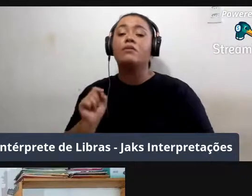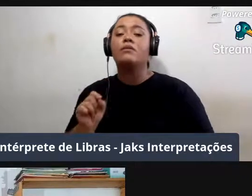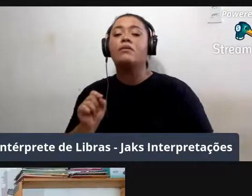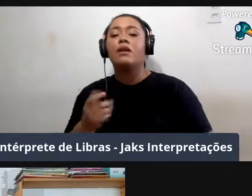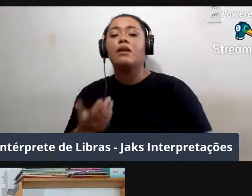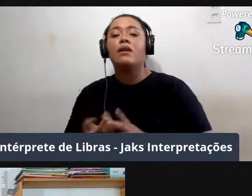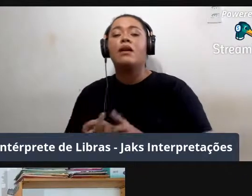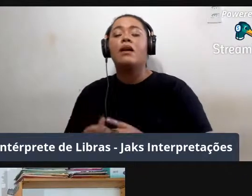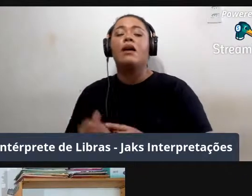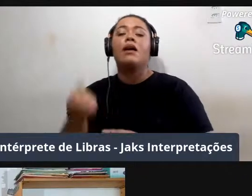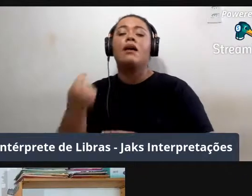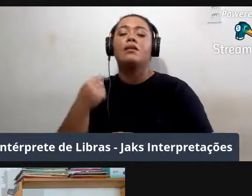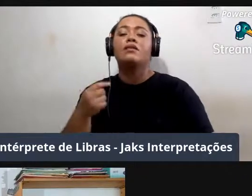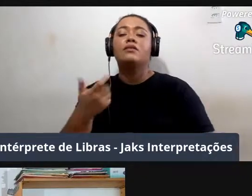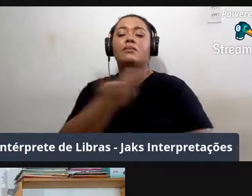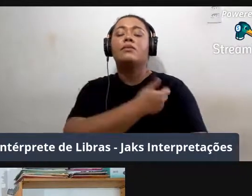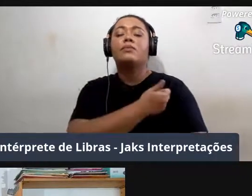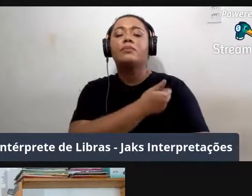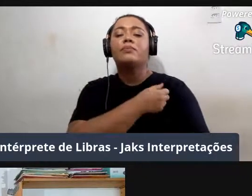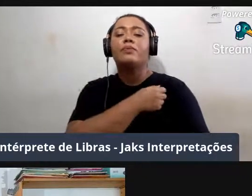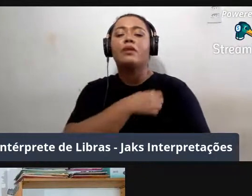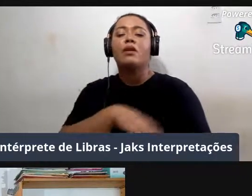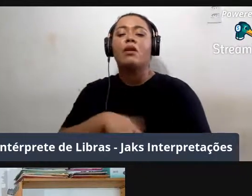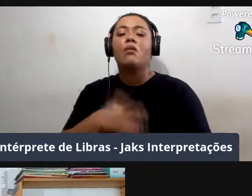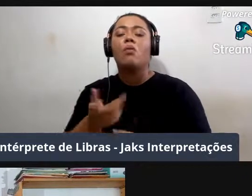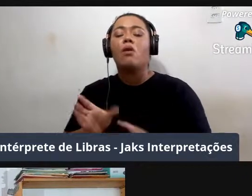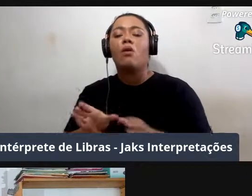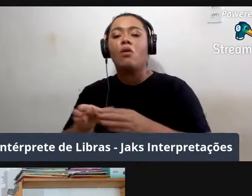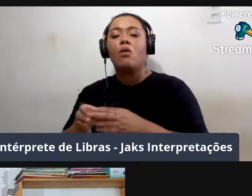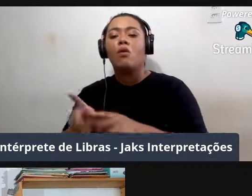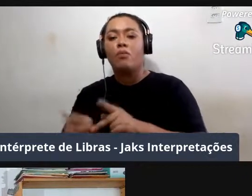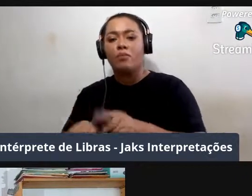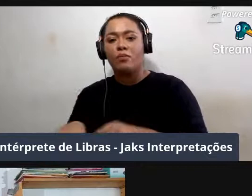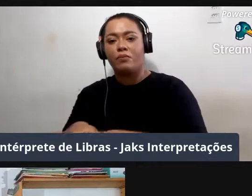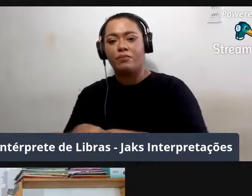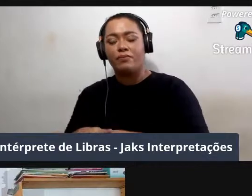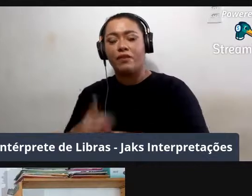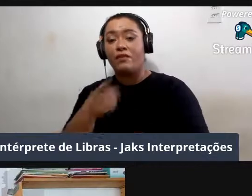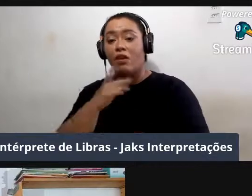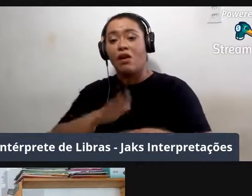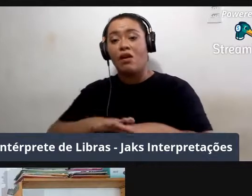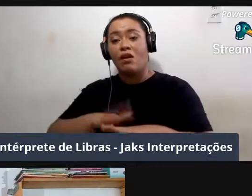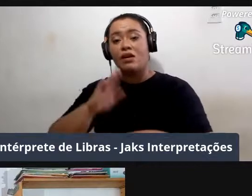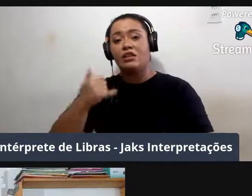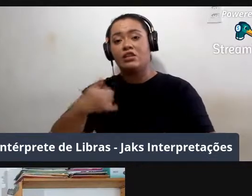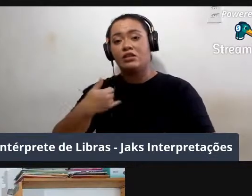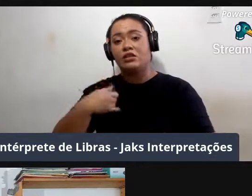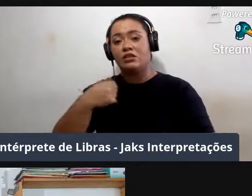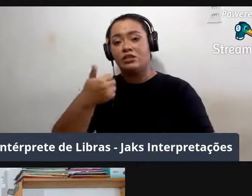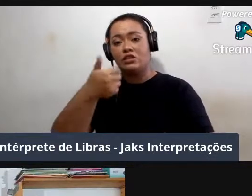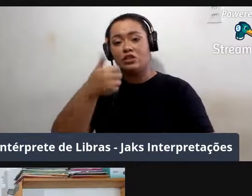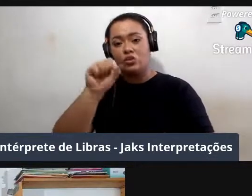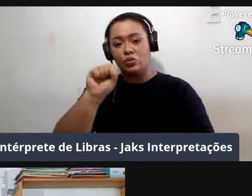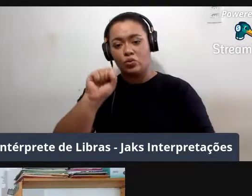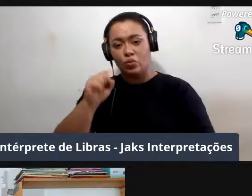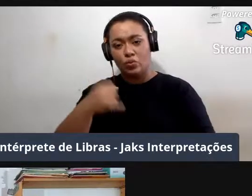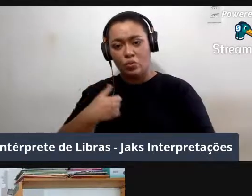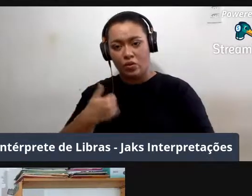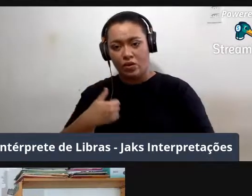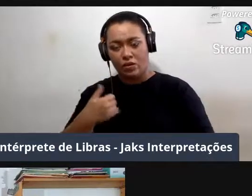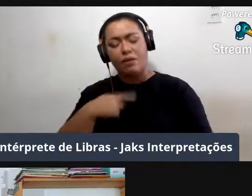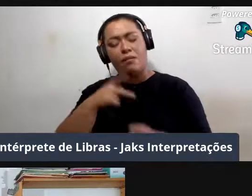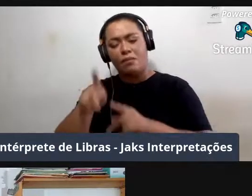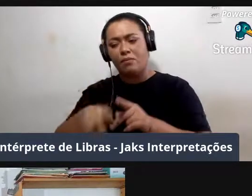era o público? De acima de 18. De 18, era, ou seja, a população em geral?